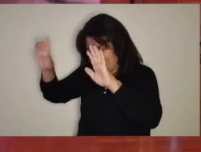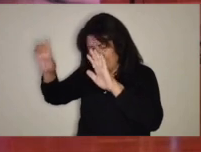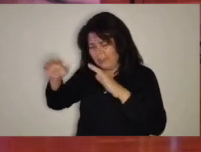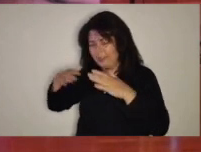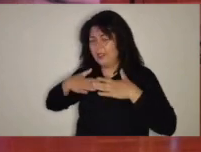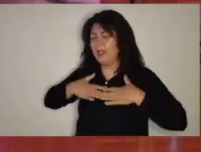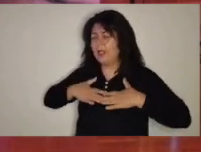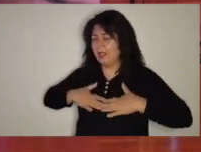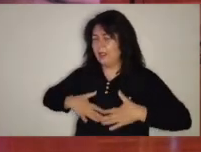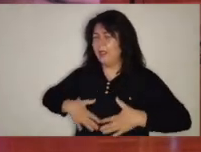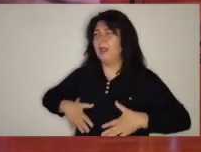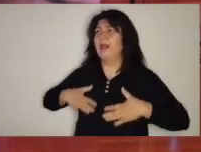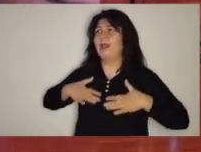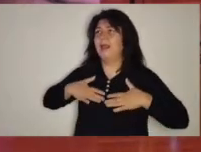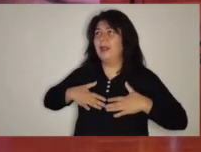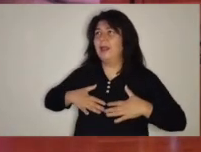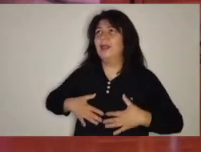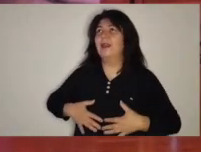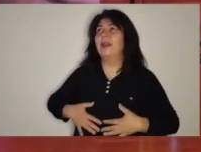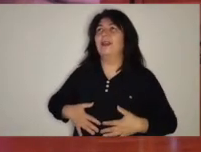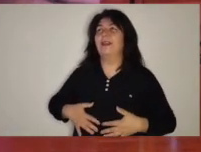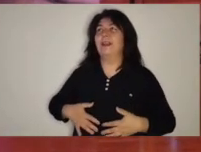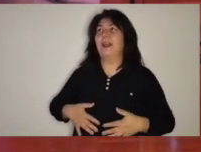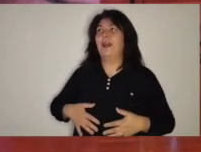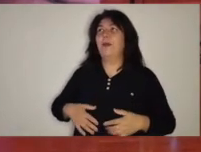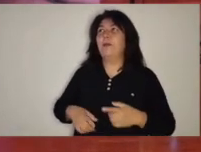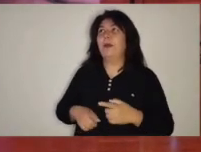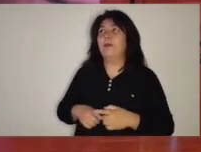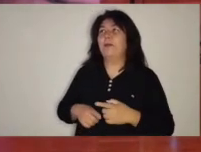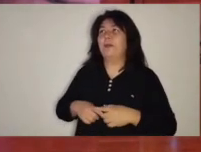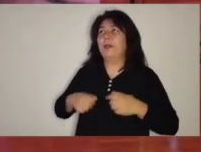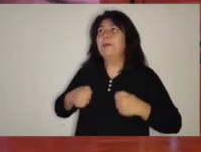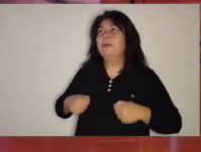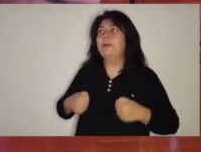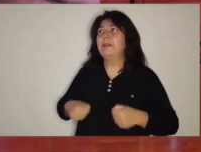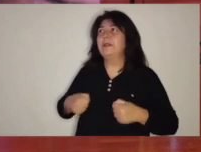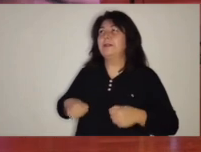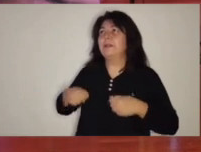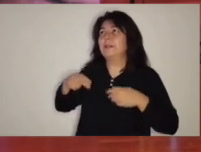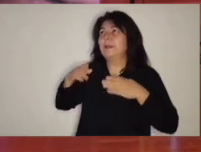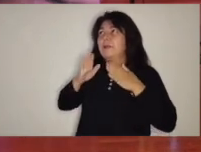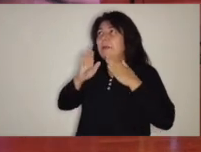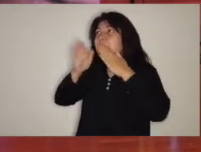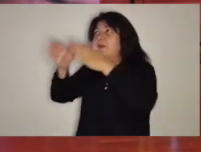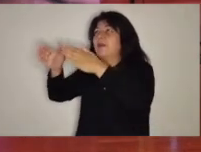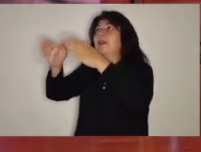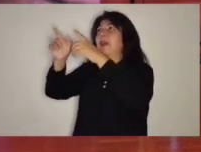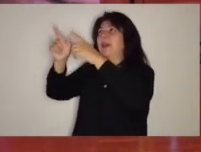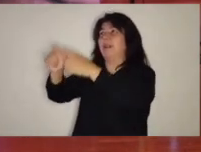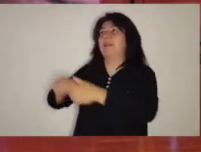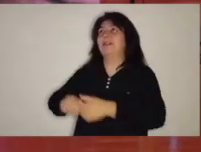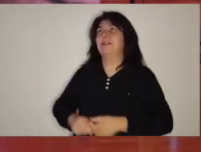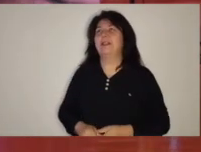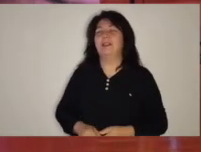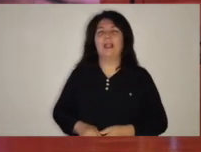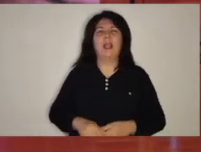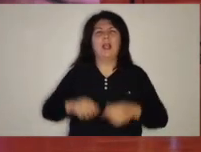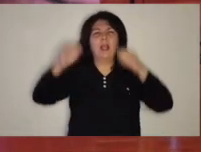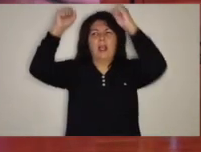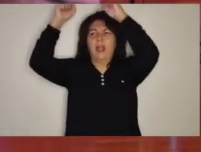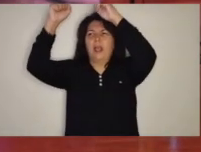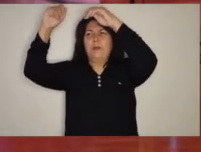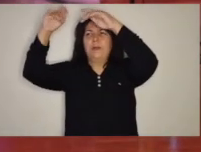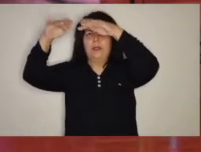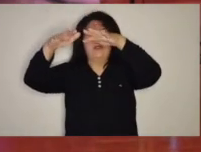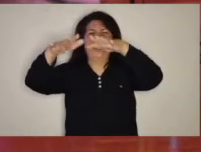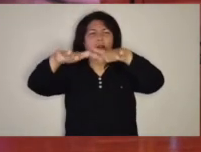emoções, para que possamos estar focados em ti, Pai, em nome de Jesus. Abençoe cada um que está aqui, que cada um